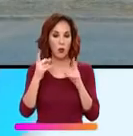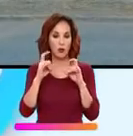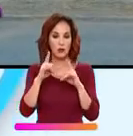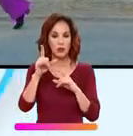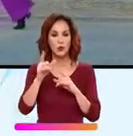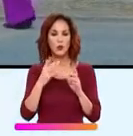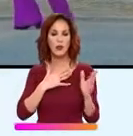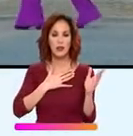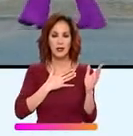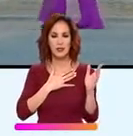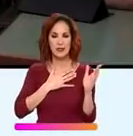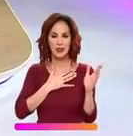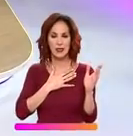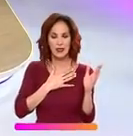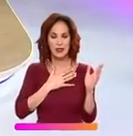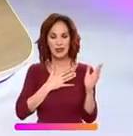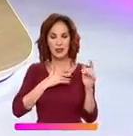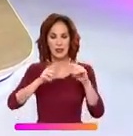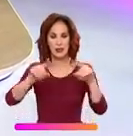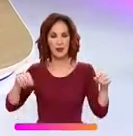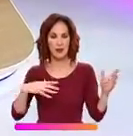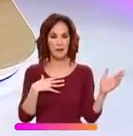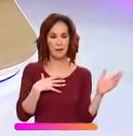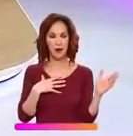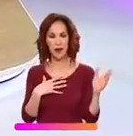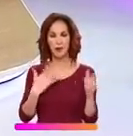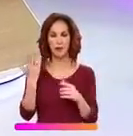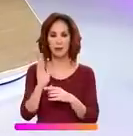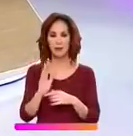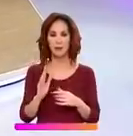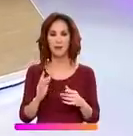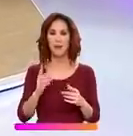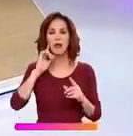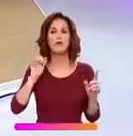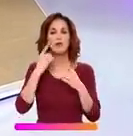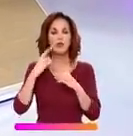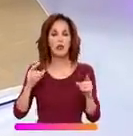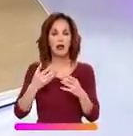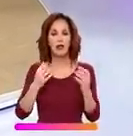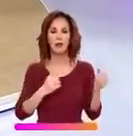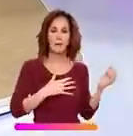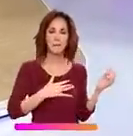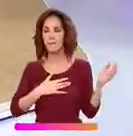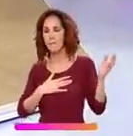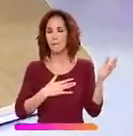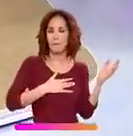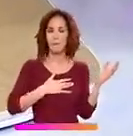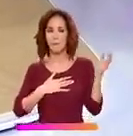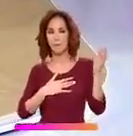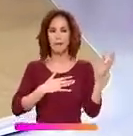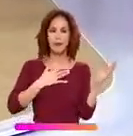de baile? Baile, por exemplo. Mas é aquelas coisas tipo isso. Põe lá e uma aperta com ela. Ah, não é bem a minha especialidade. Mas não